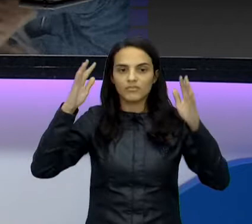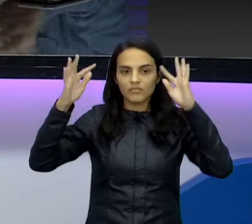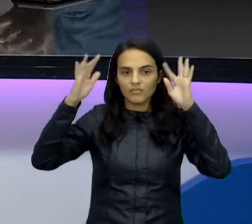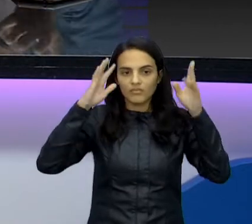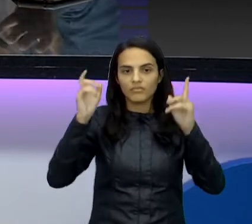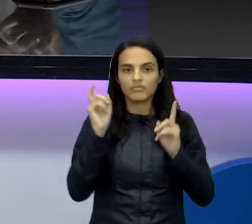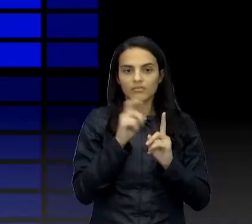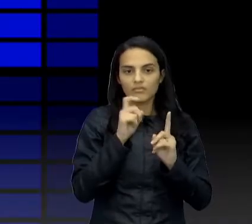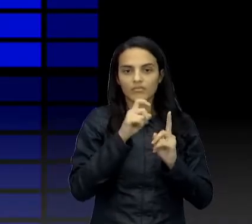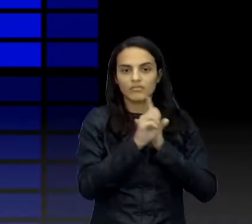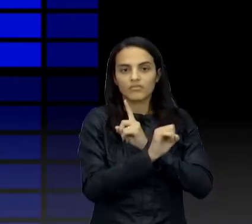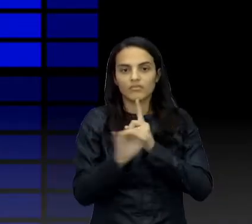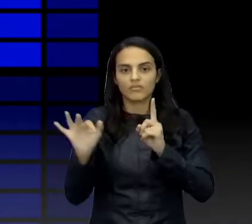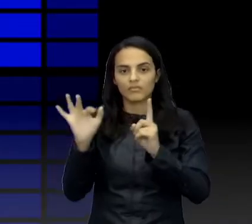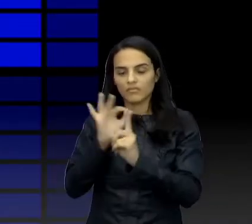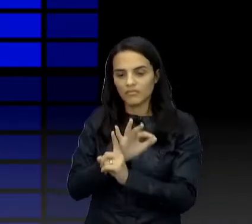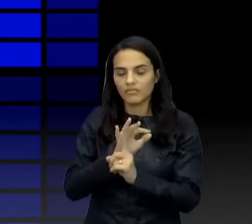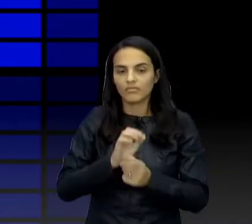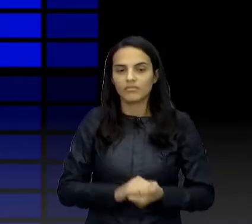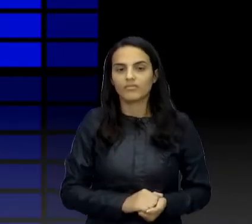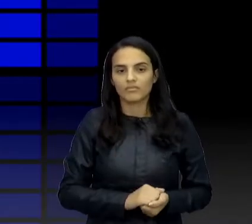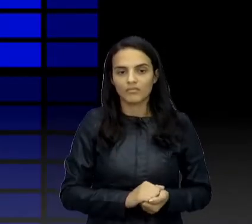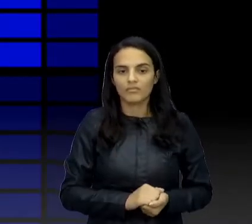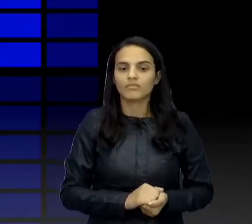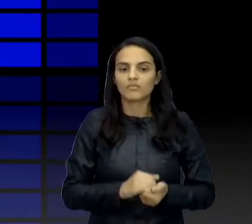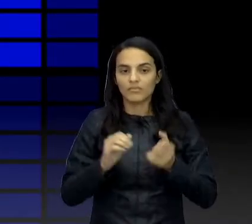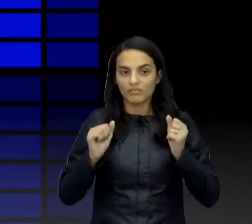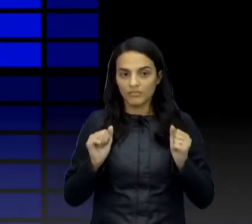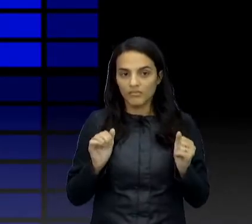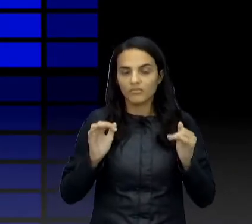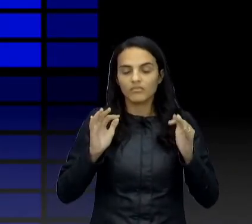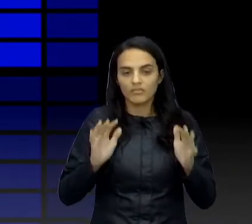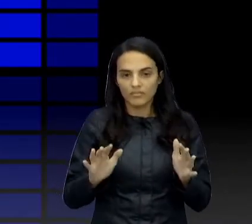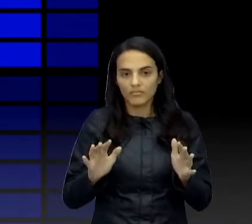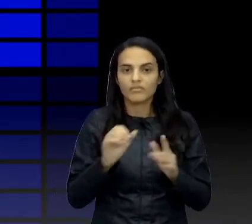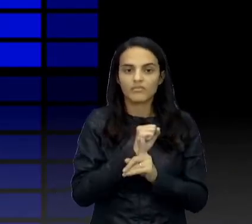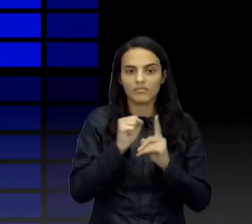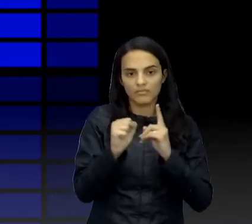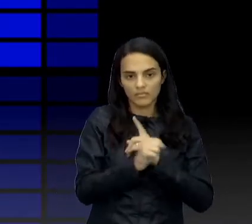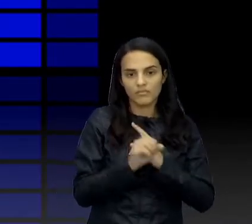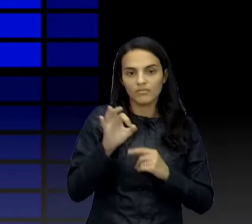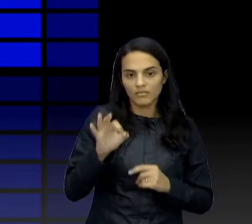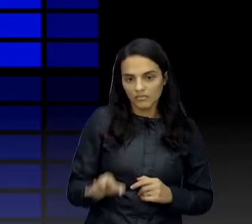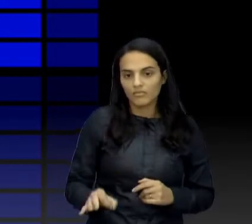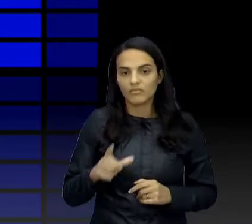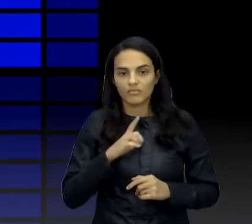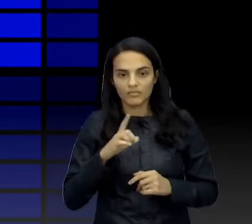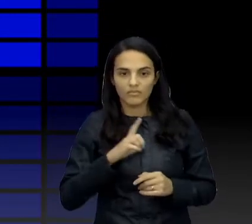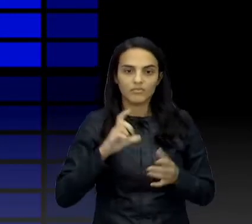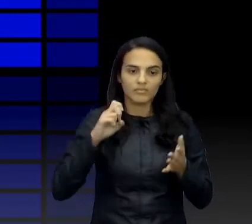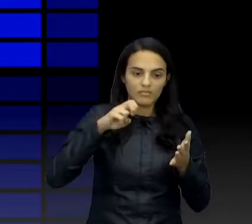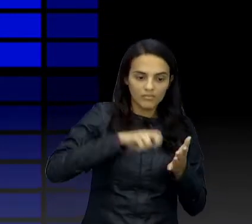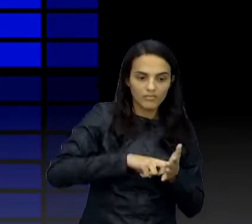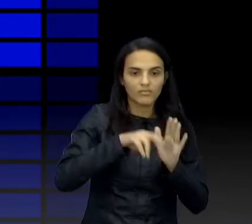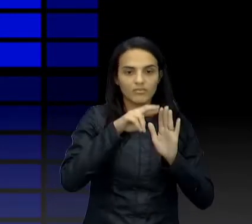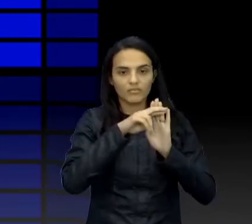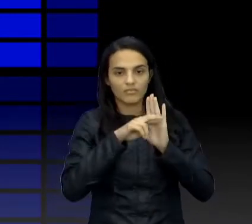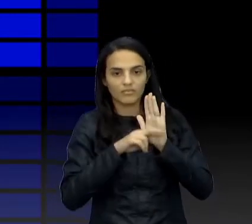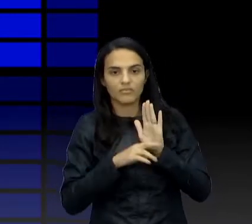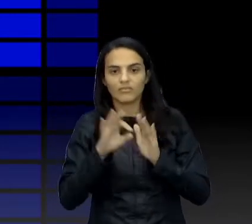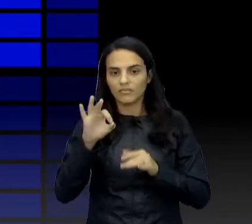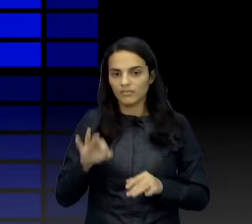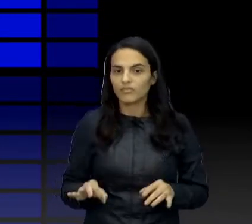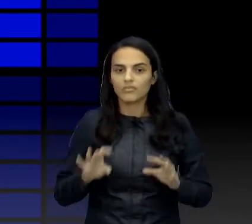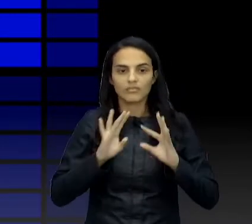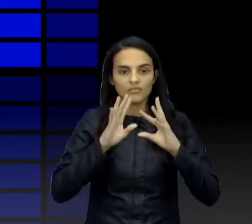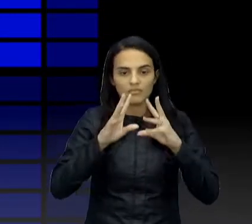críticas, protagonistas, que vão atuar na sociedade. Óbvio, há disciplina, há regras, há